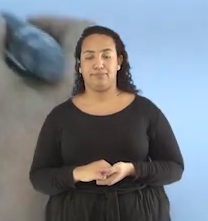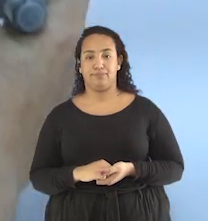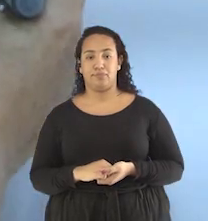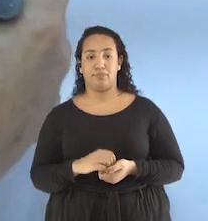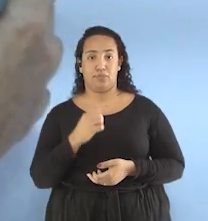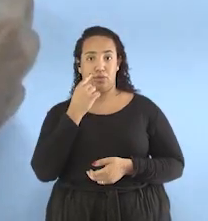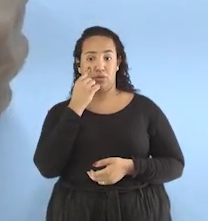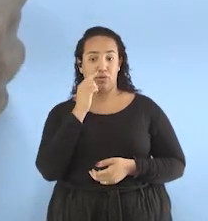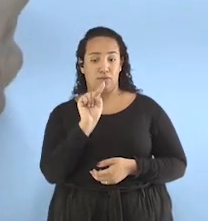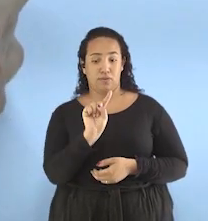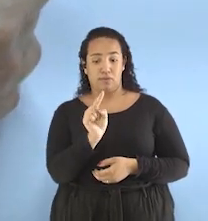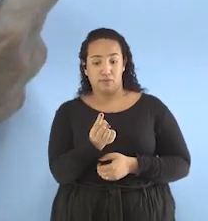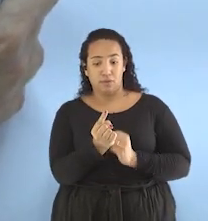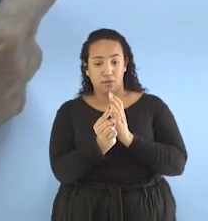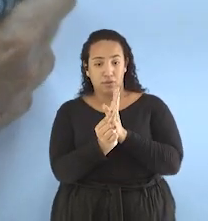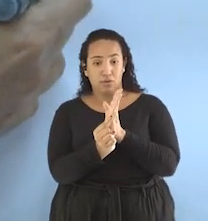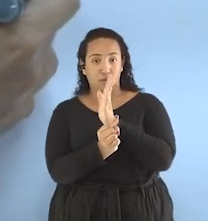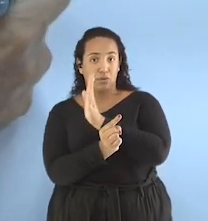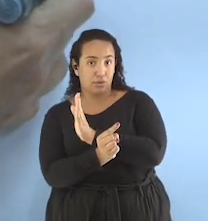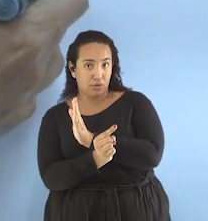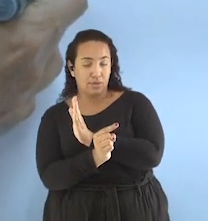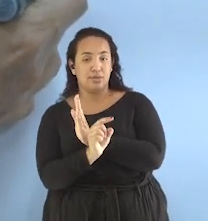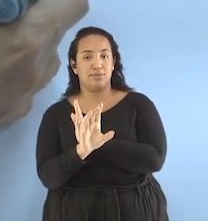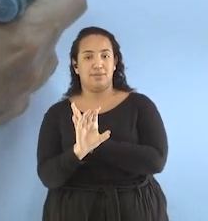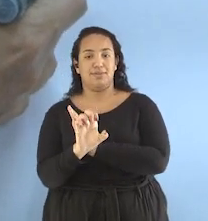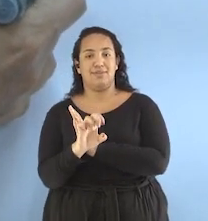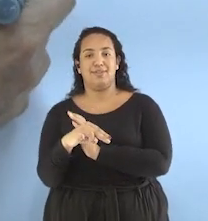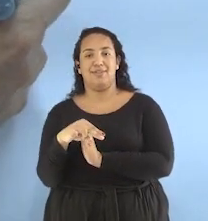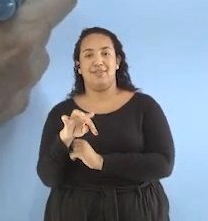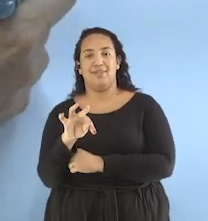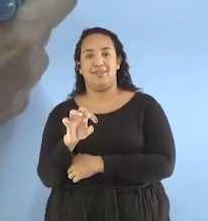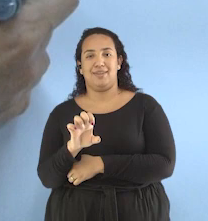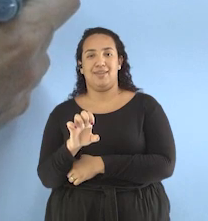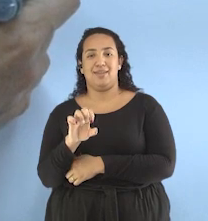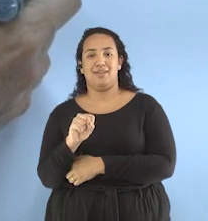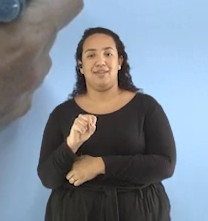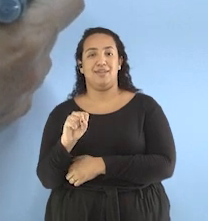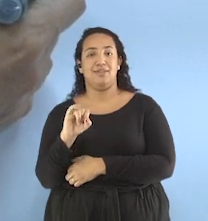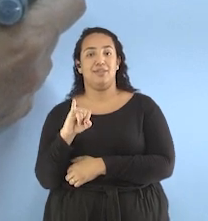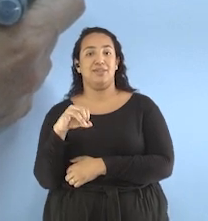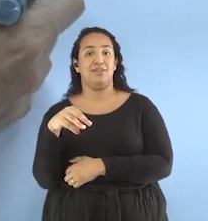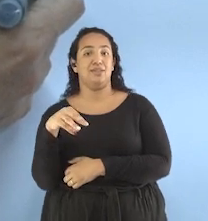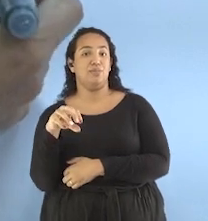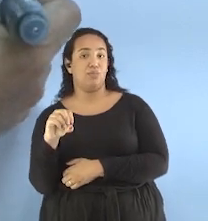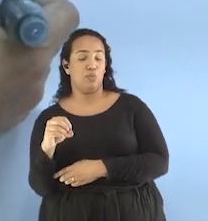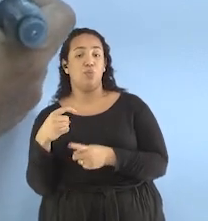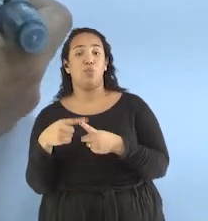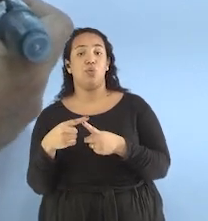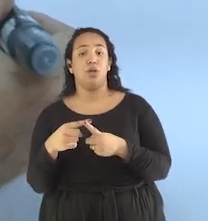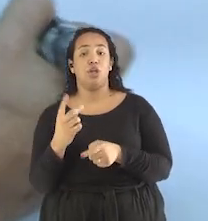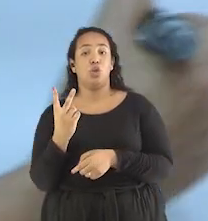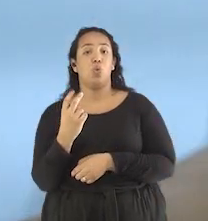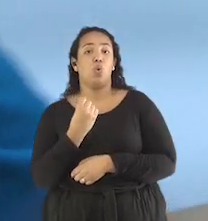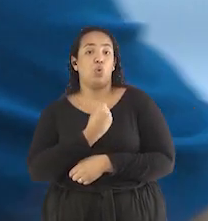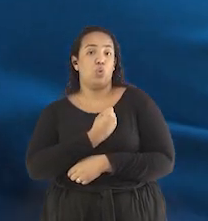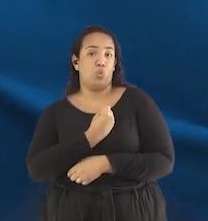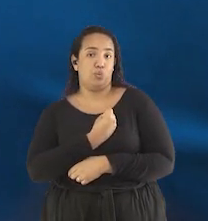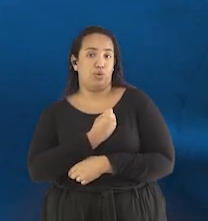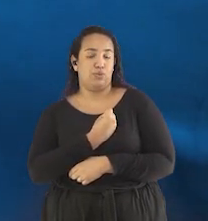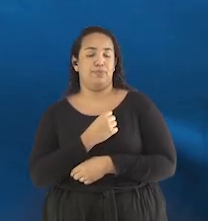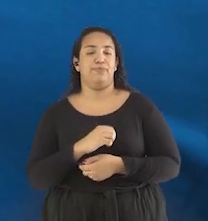e após a vírgula tem 2 algarismos, então é centésimo. 54